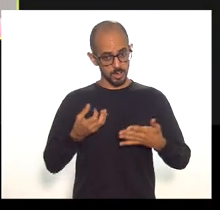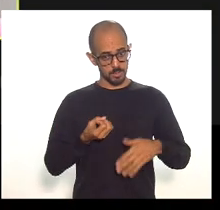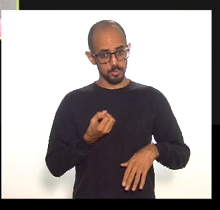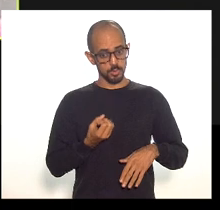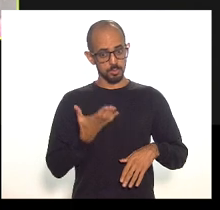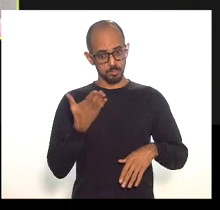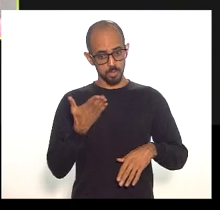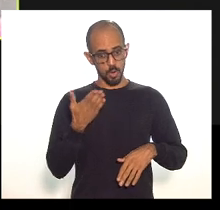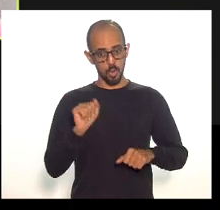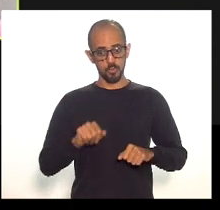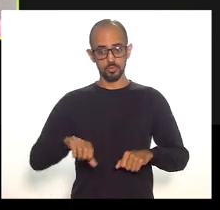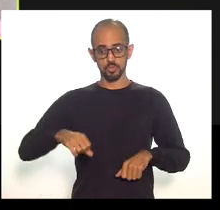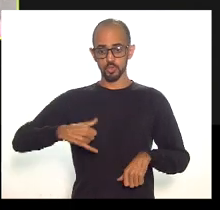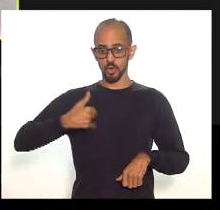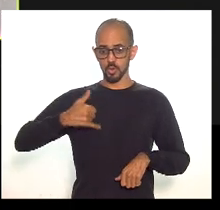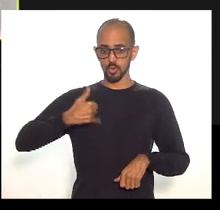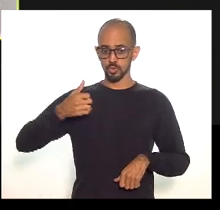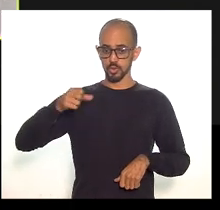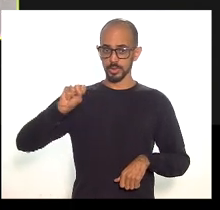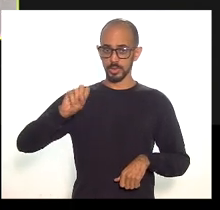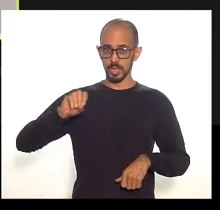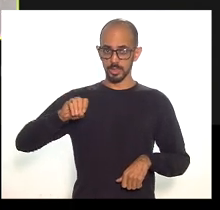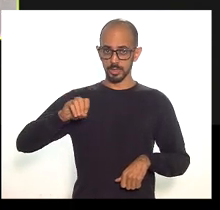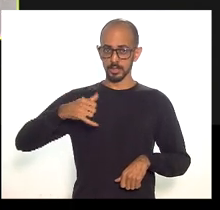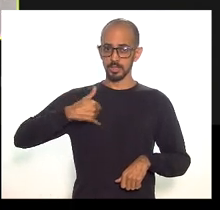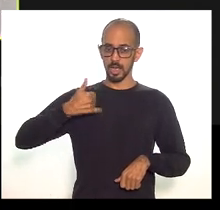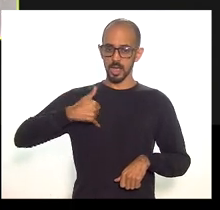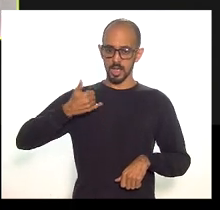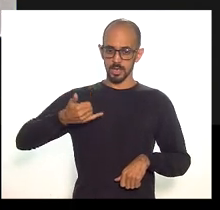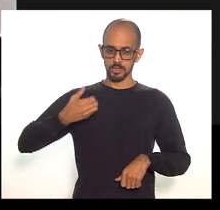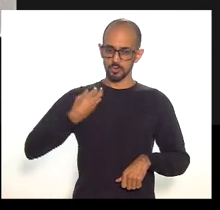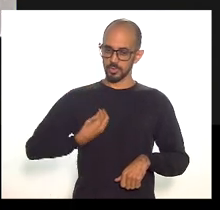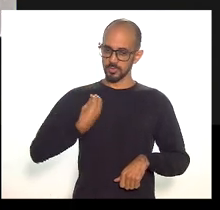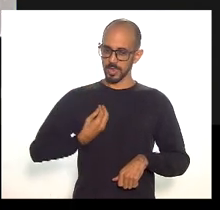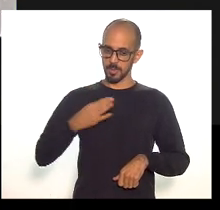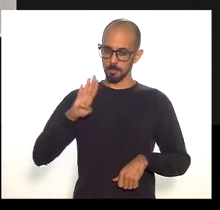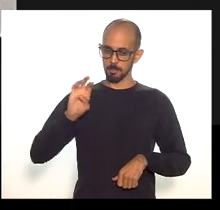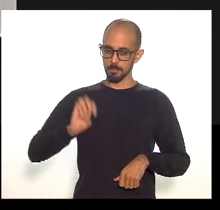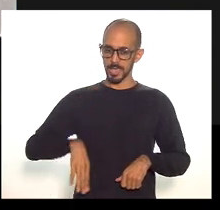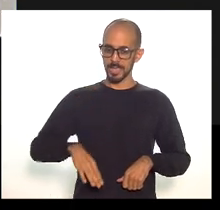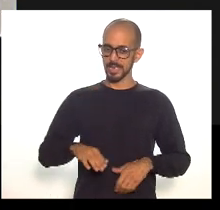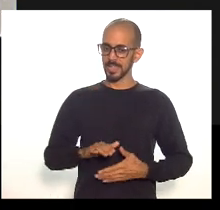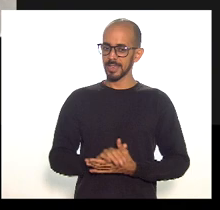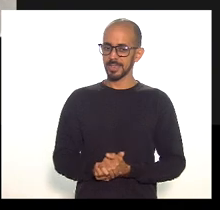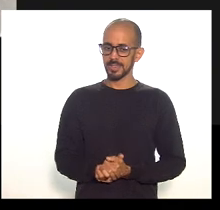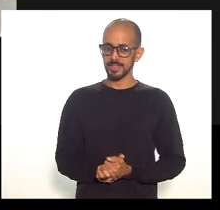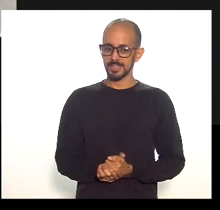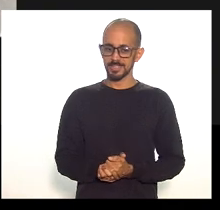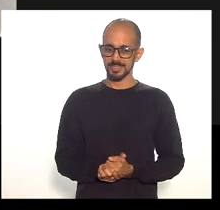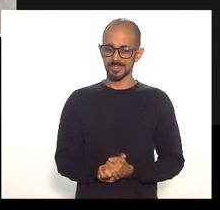seus 80 anos bem vividos. Uma alegria ver no parlamento.